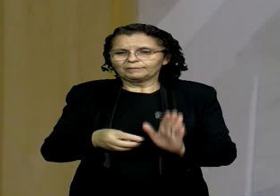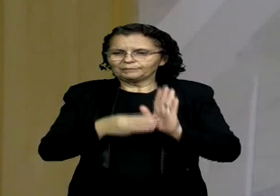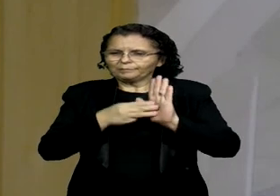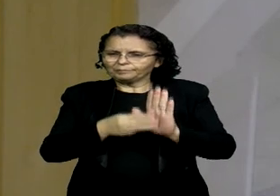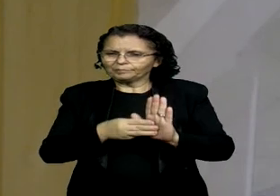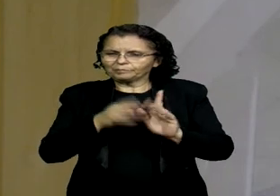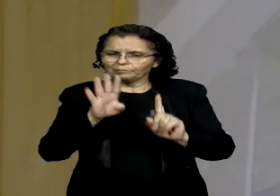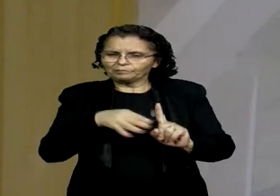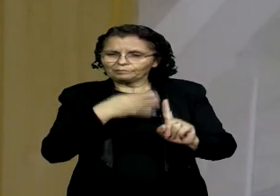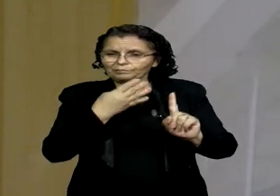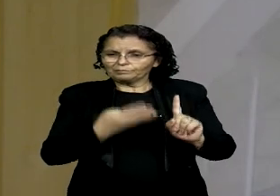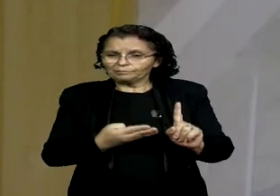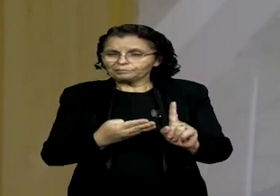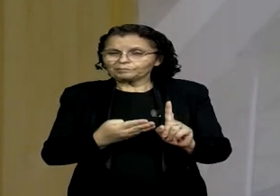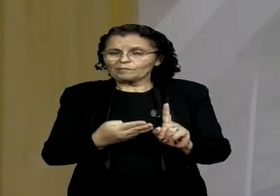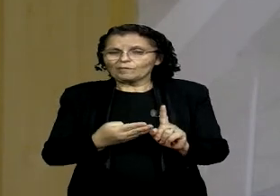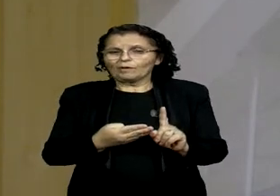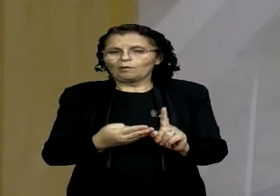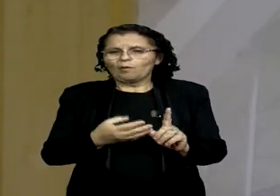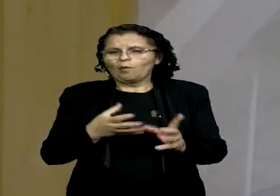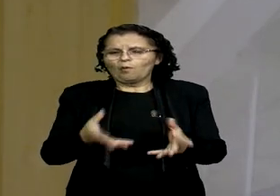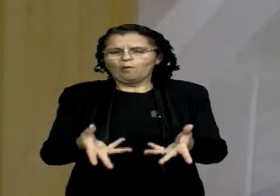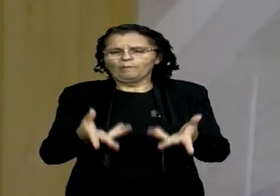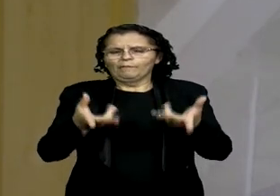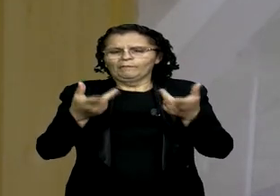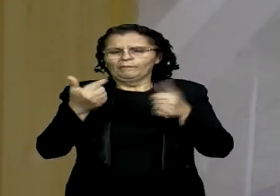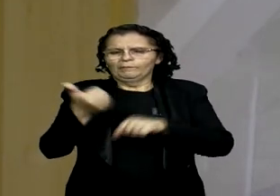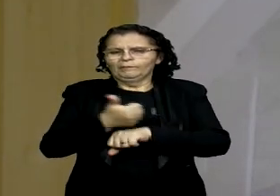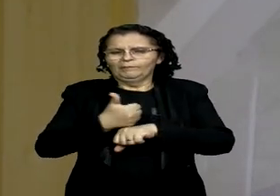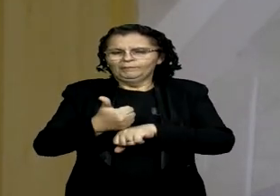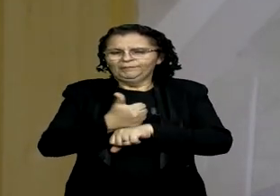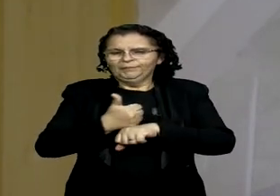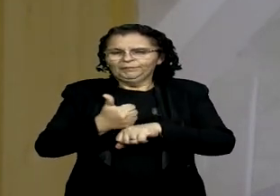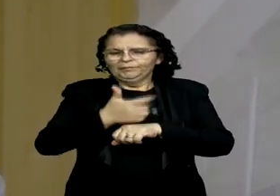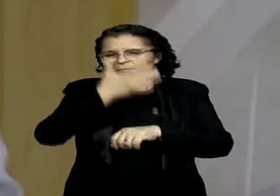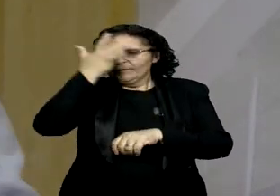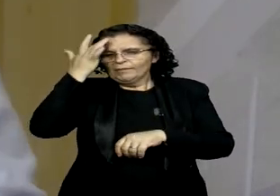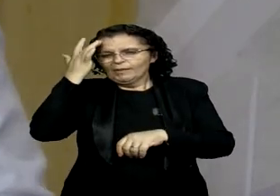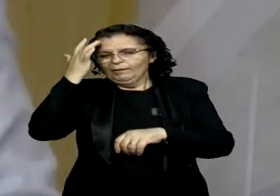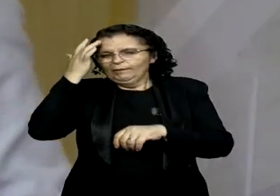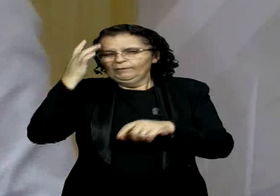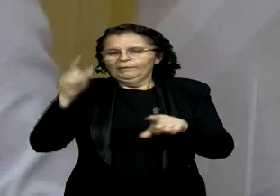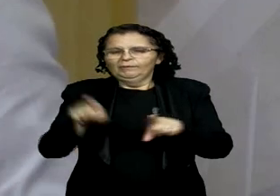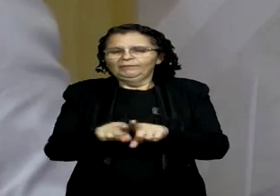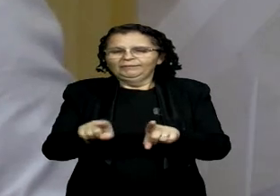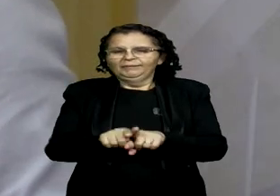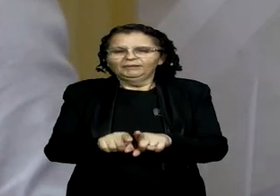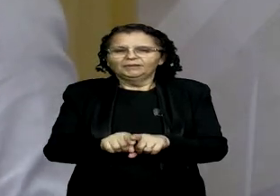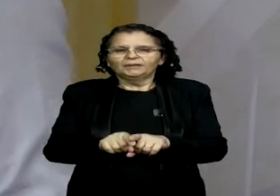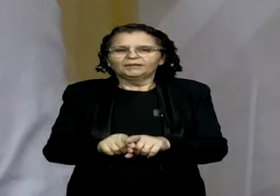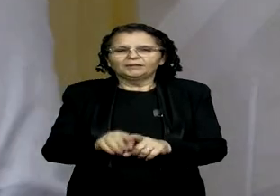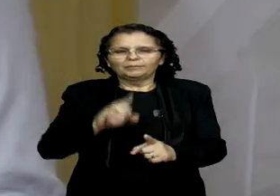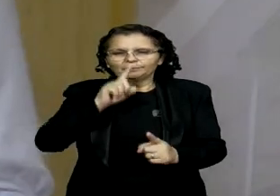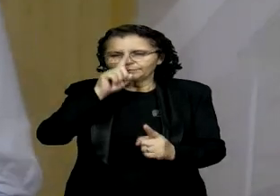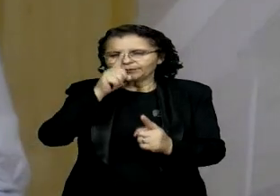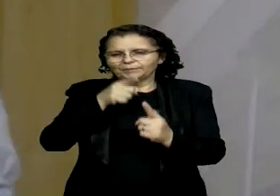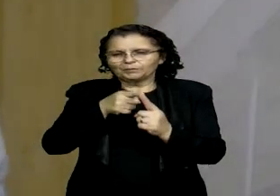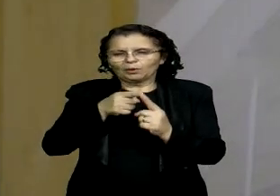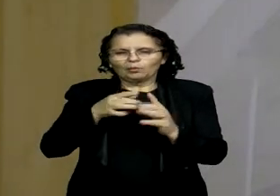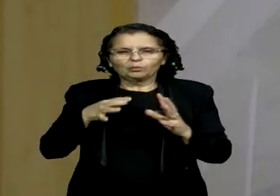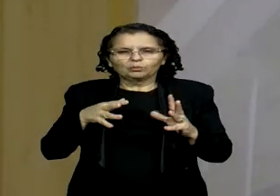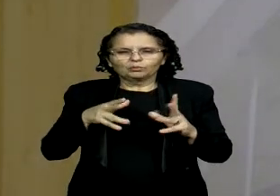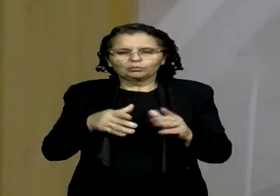você, além de tudo, é um grande homem, um grande cidadão, uma dessas pessoas que são essenciais